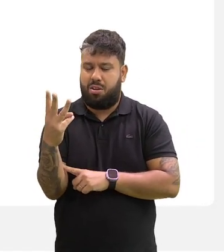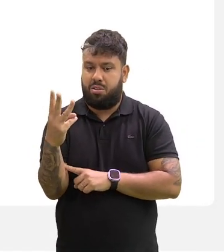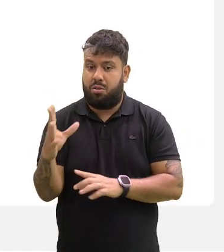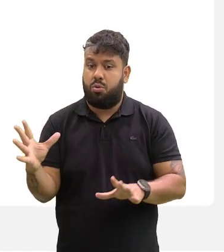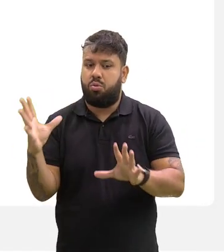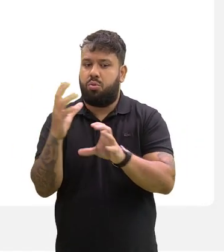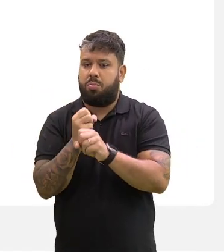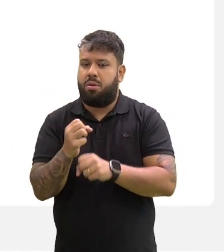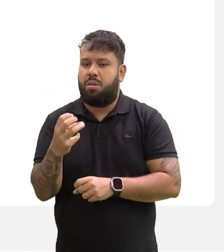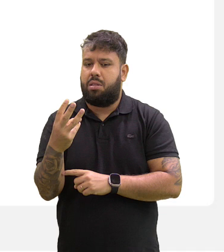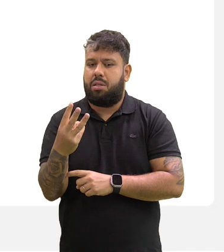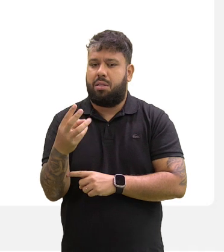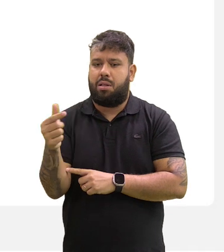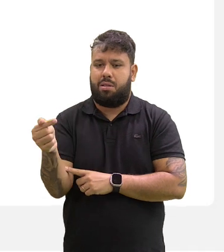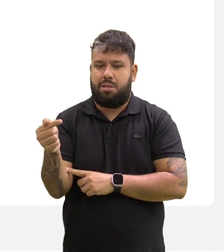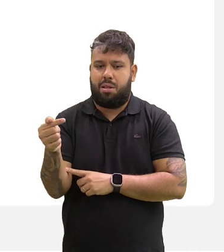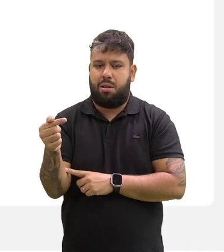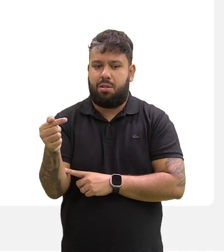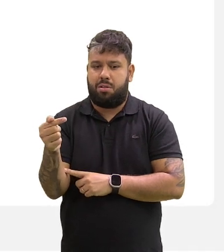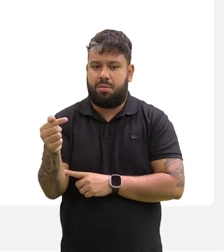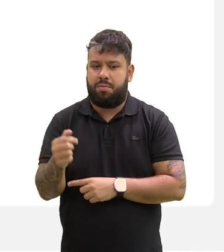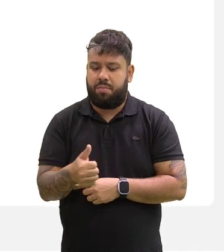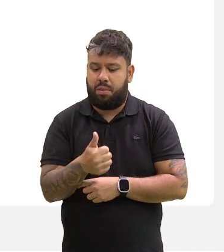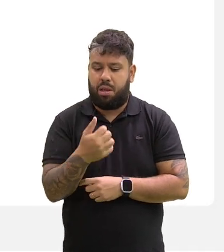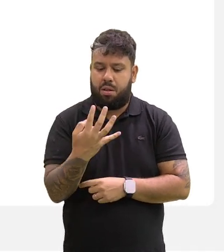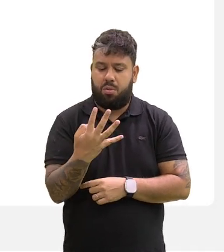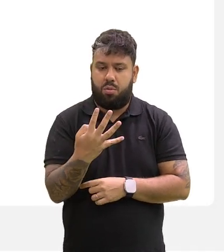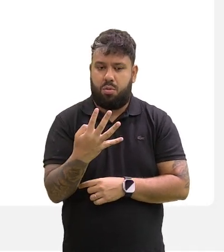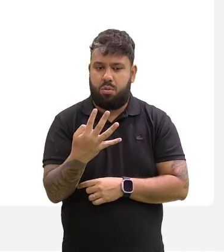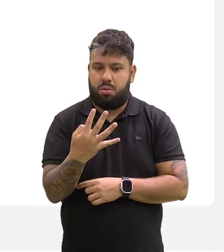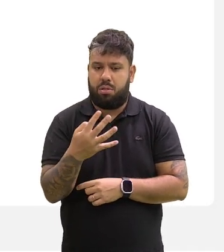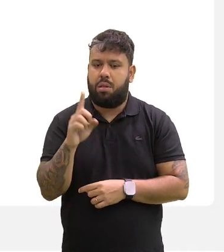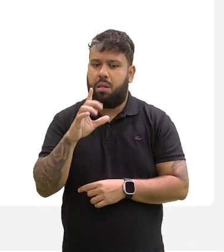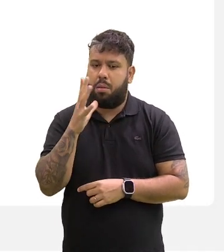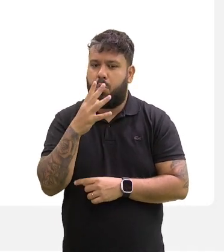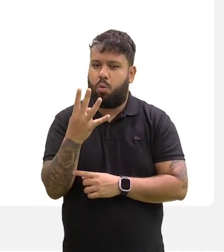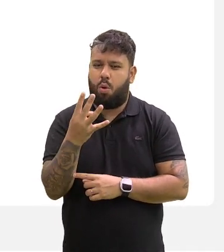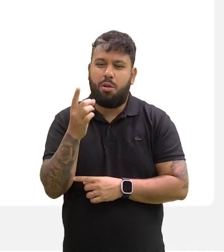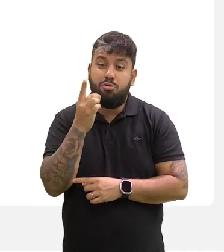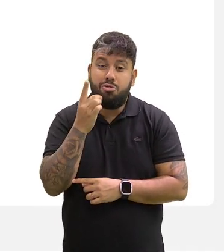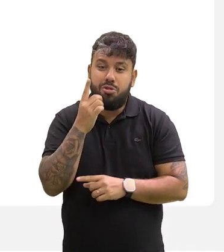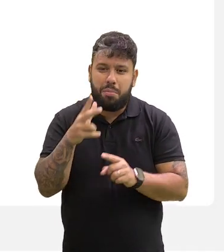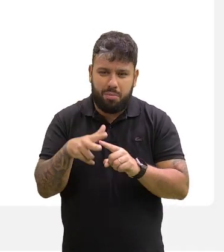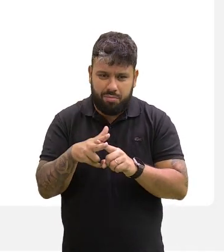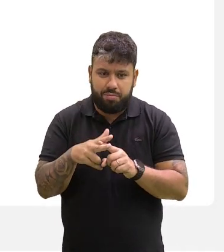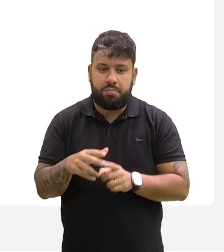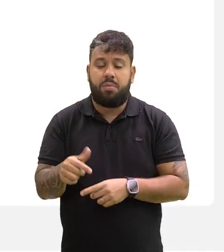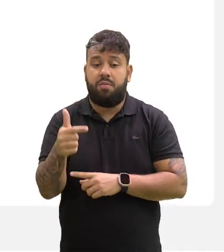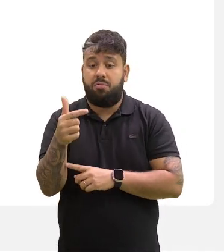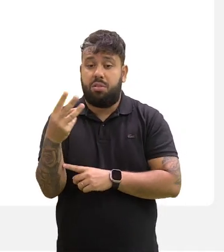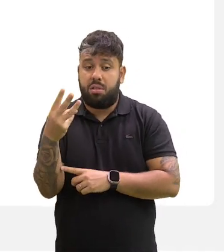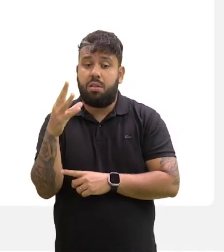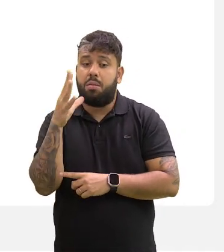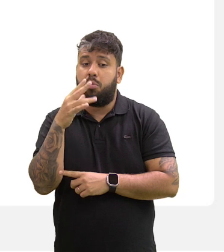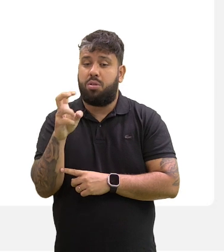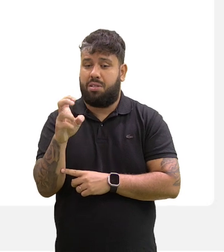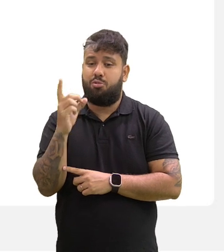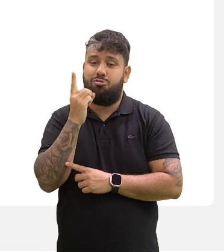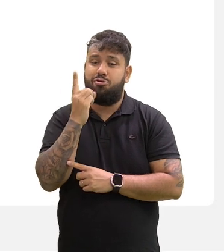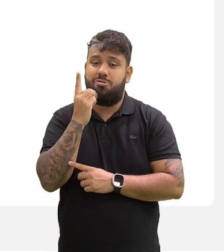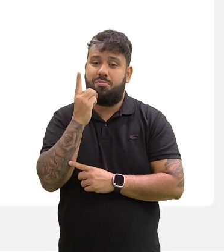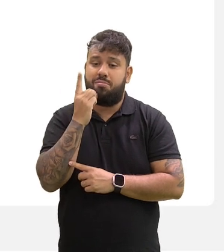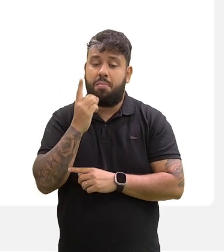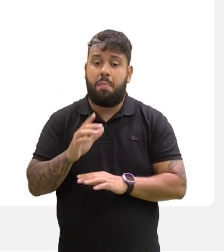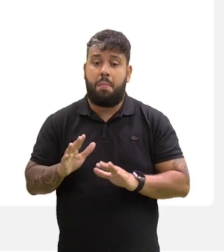dois dá 37. 14 levariam 4 dias para serem reparados e 23 levariam 5 dias. Só que